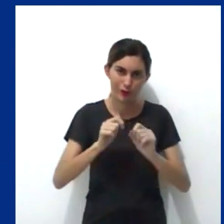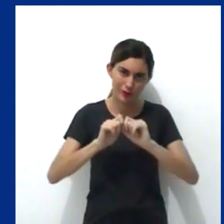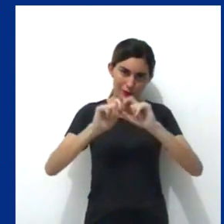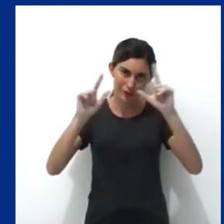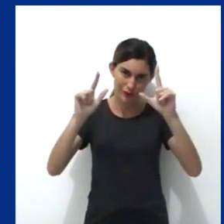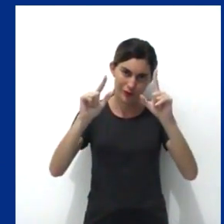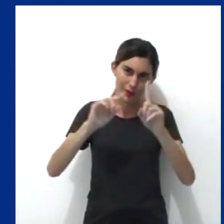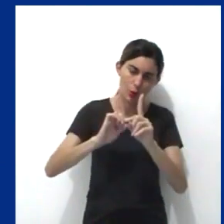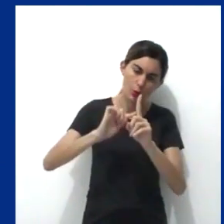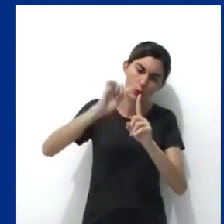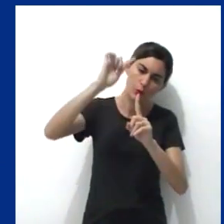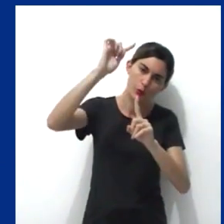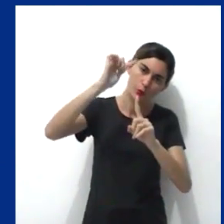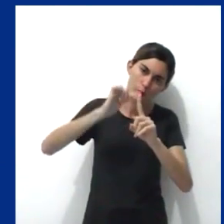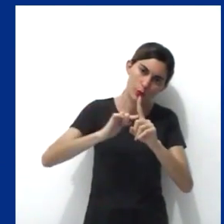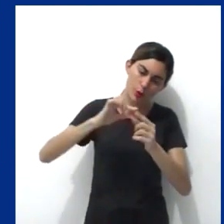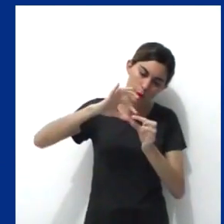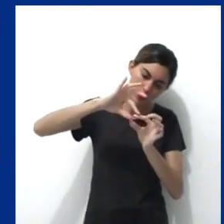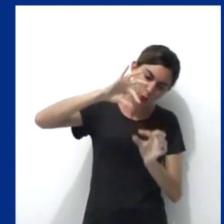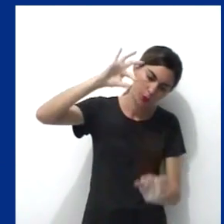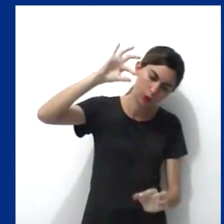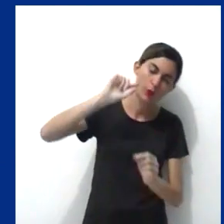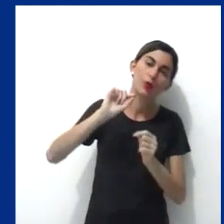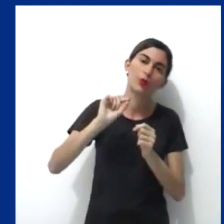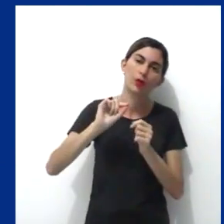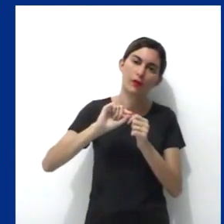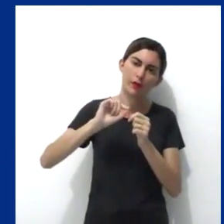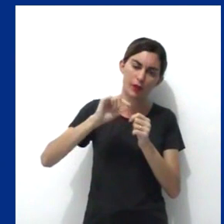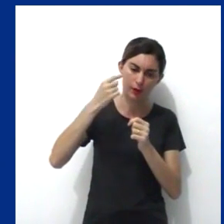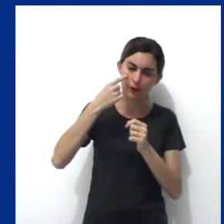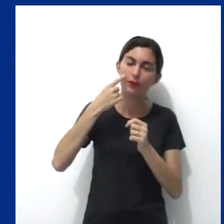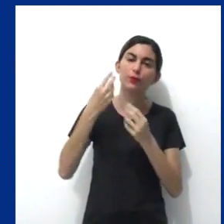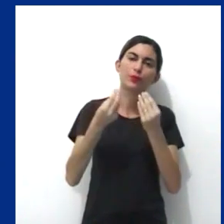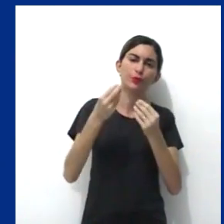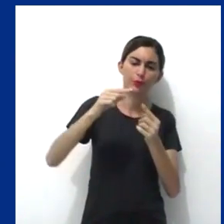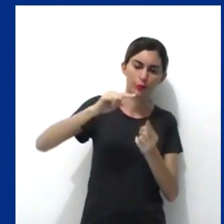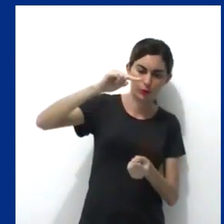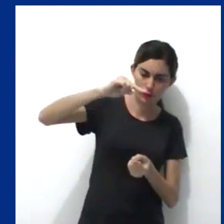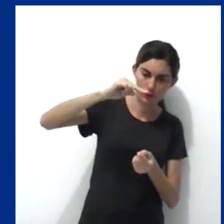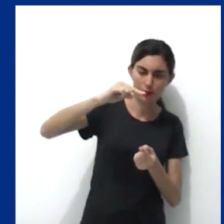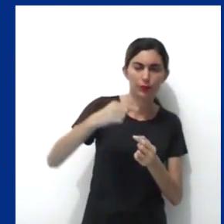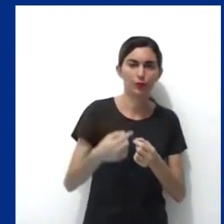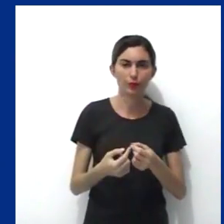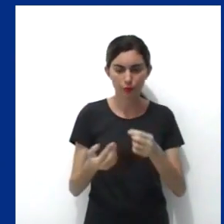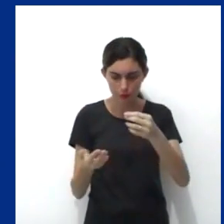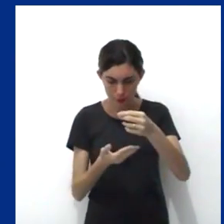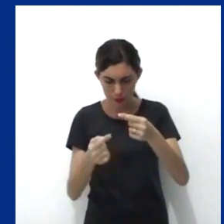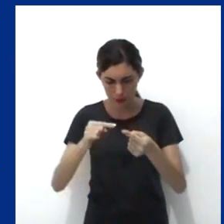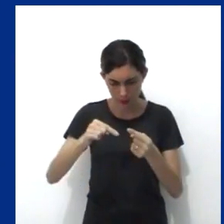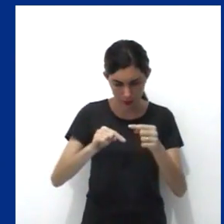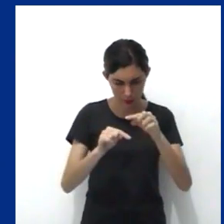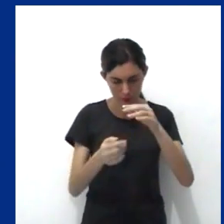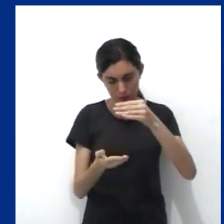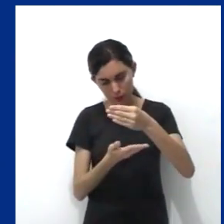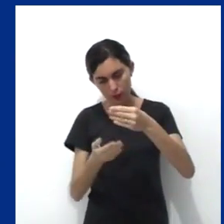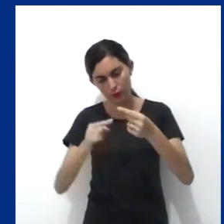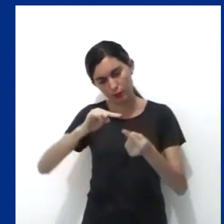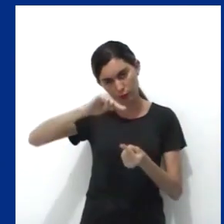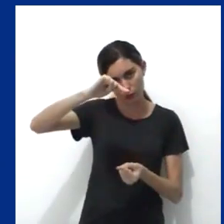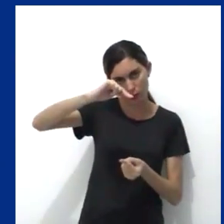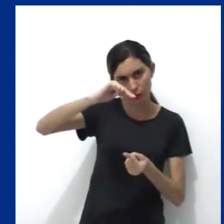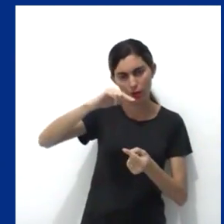mede o grau de agitação das moléculas de um corpo. Como é que se mede isso? Usando